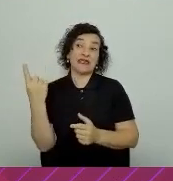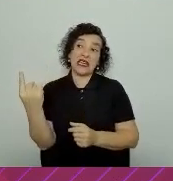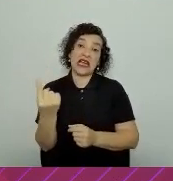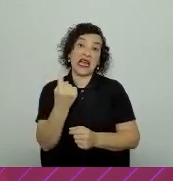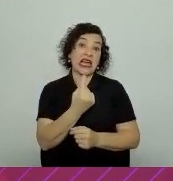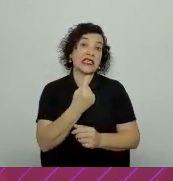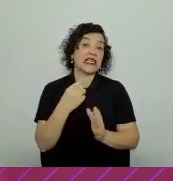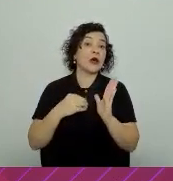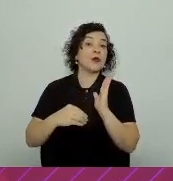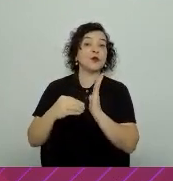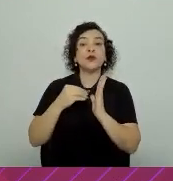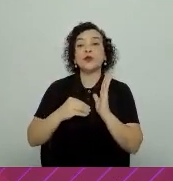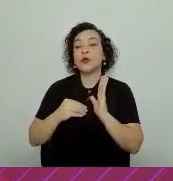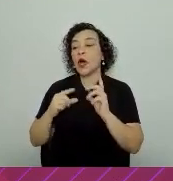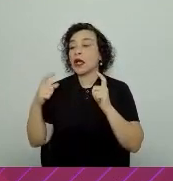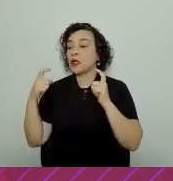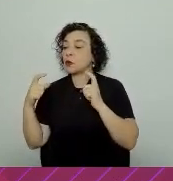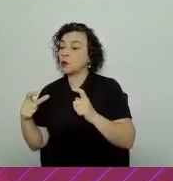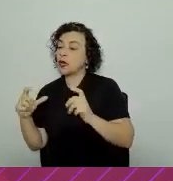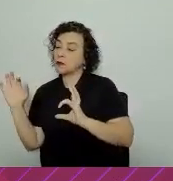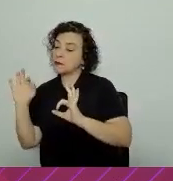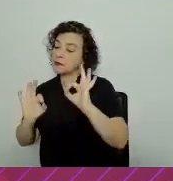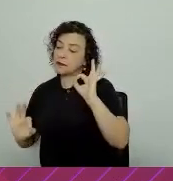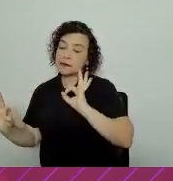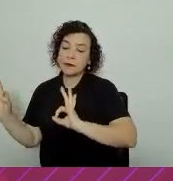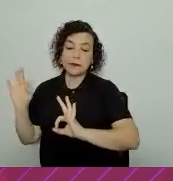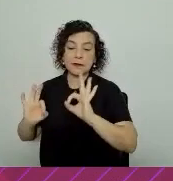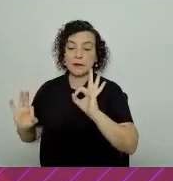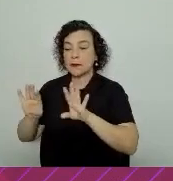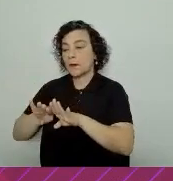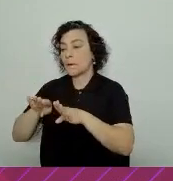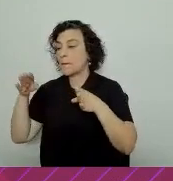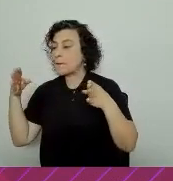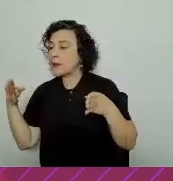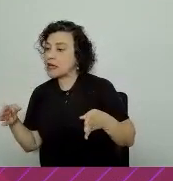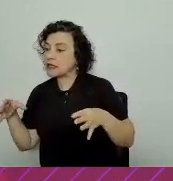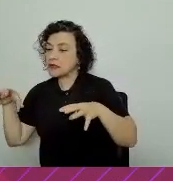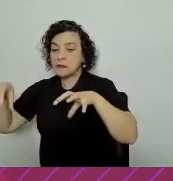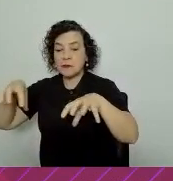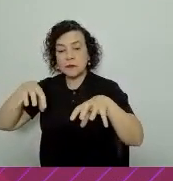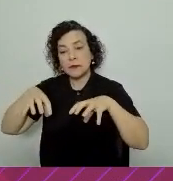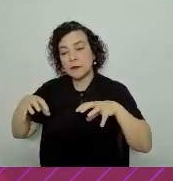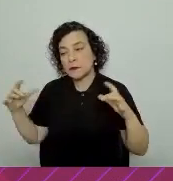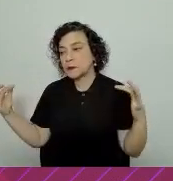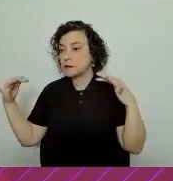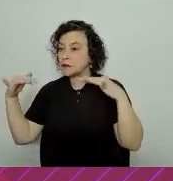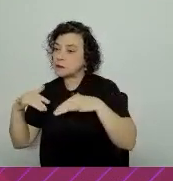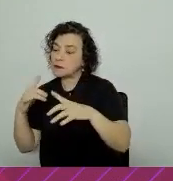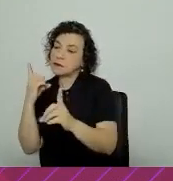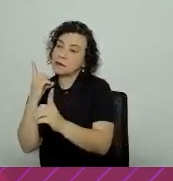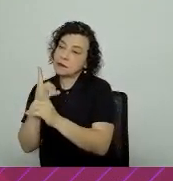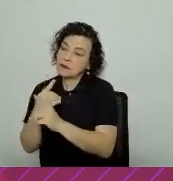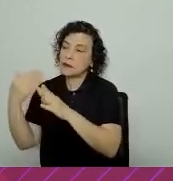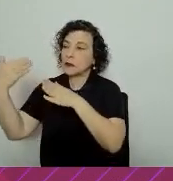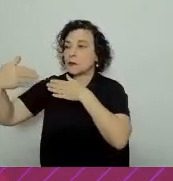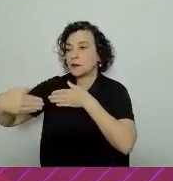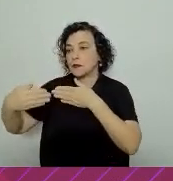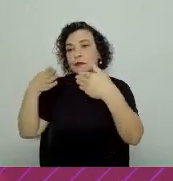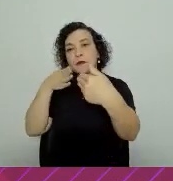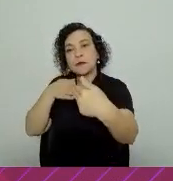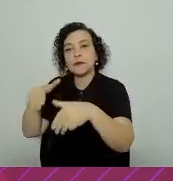decorou a sua sala decorou a sua mesa a gente se reúne a gente faz um ano